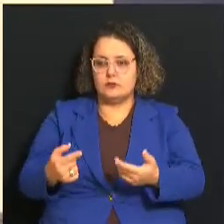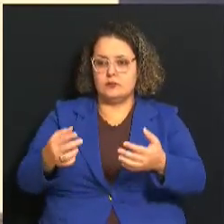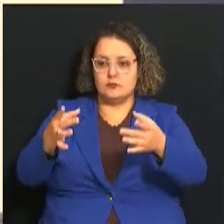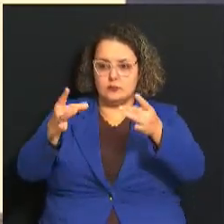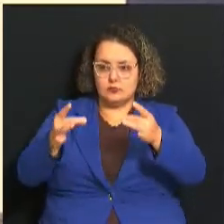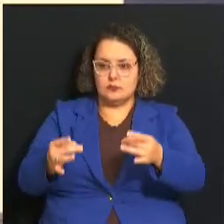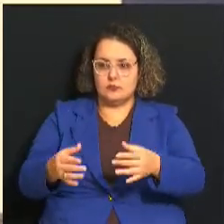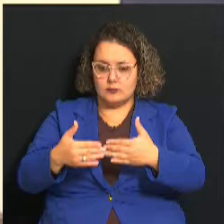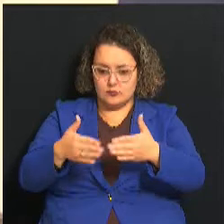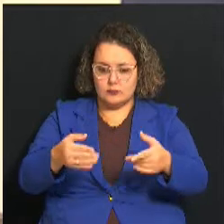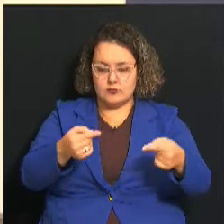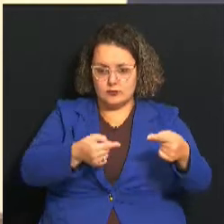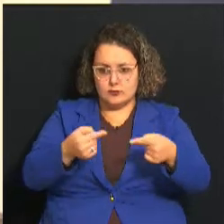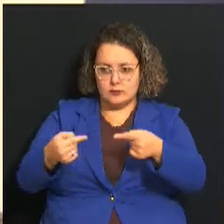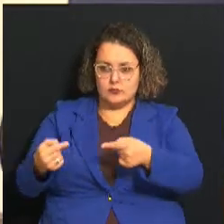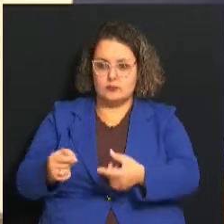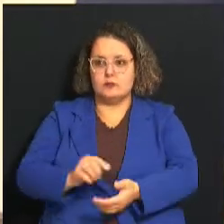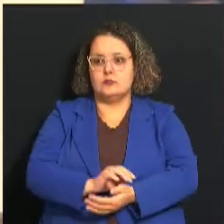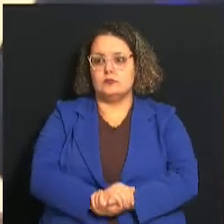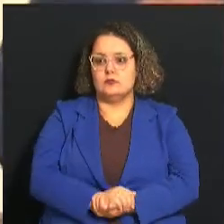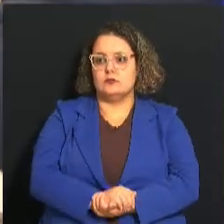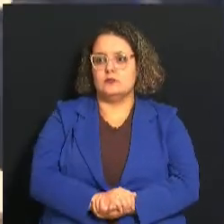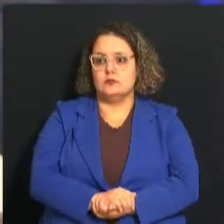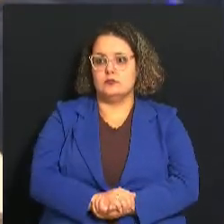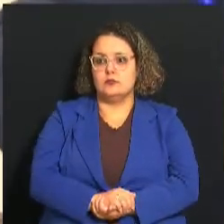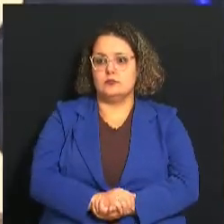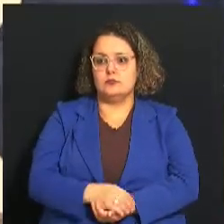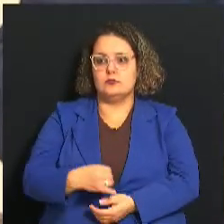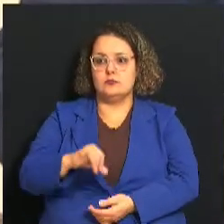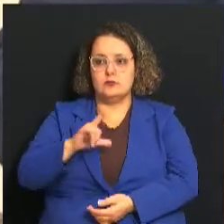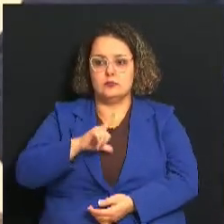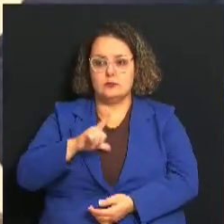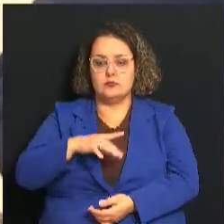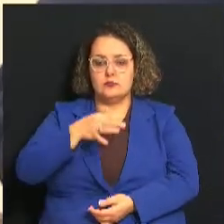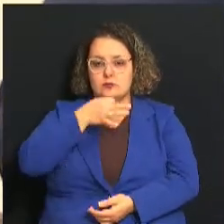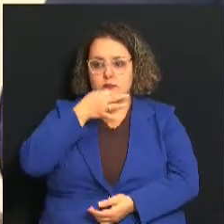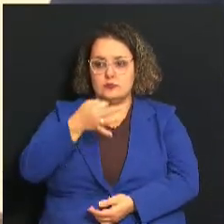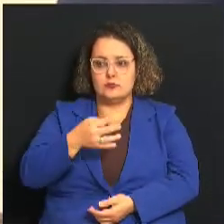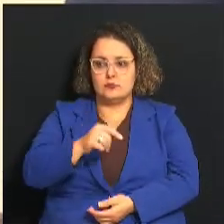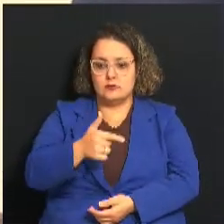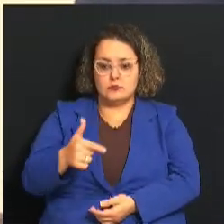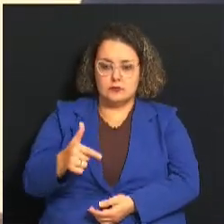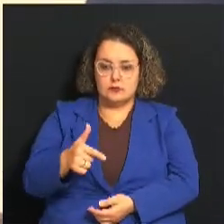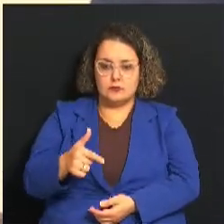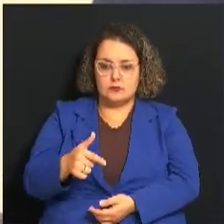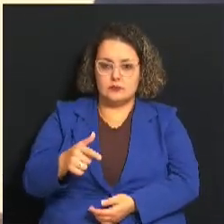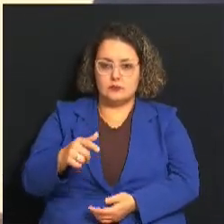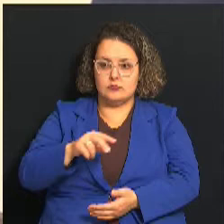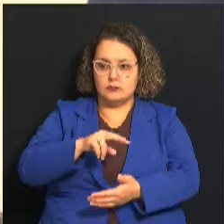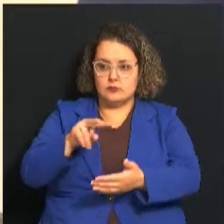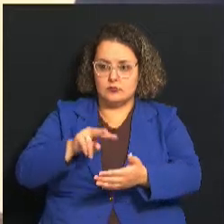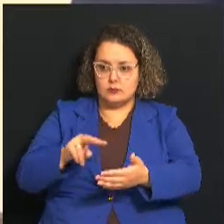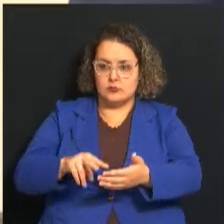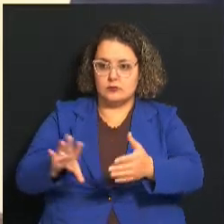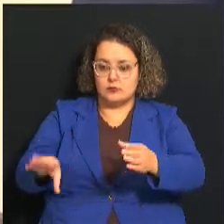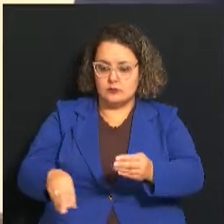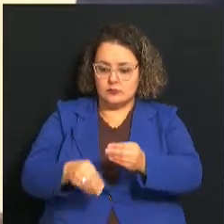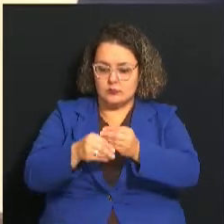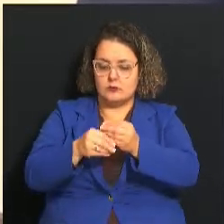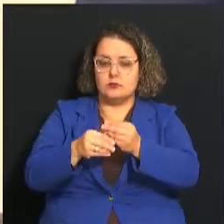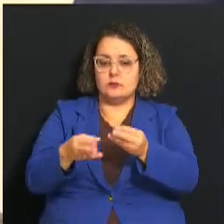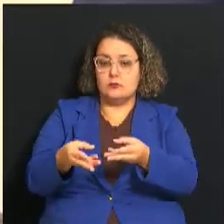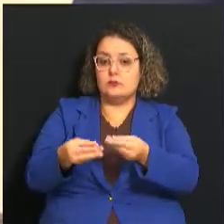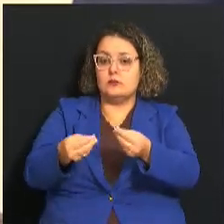abria para discussão. Se tiver alguma sugestão que não tenha sido contemplada na leitura, para agregar, para